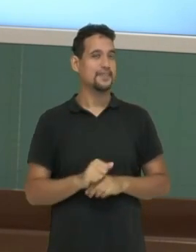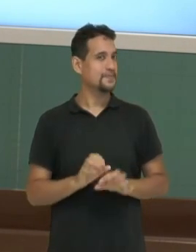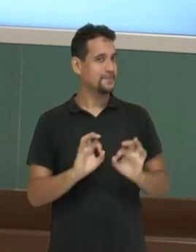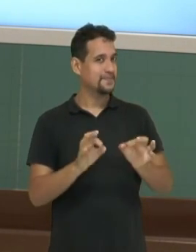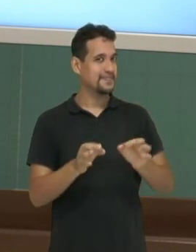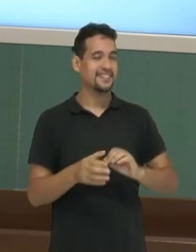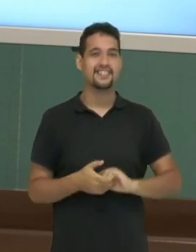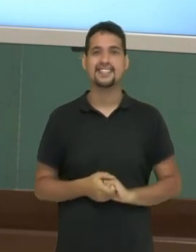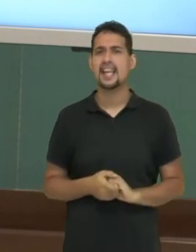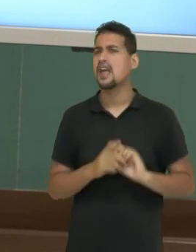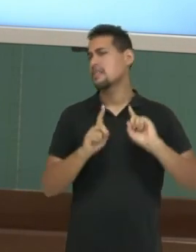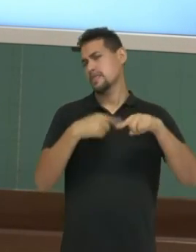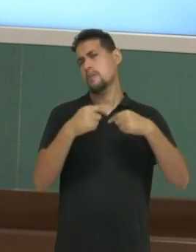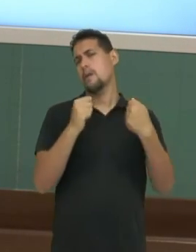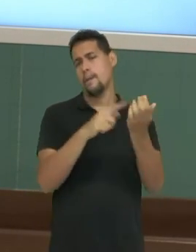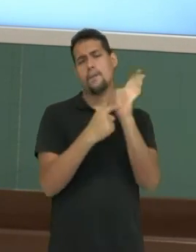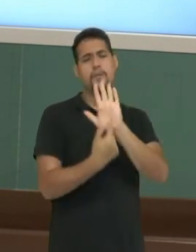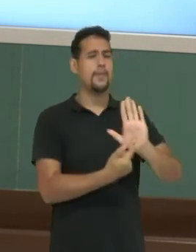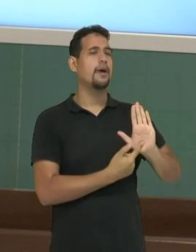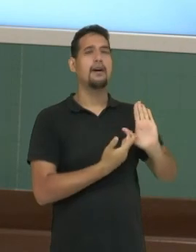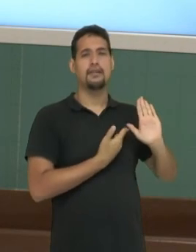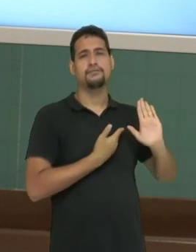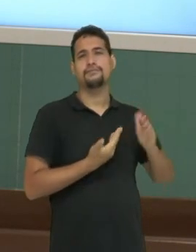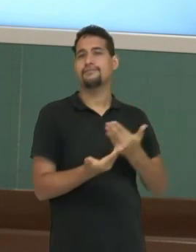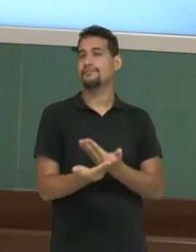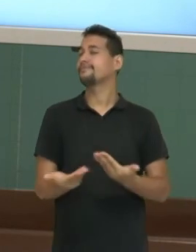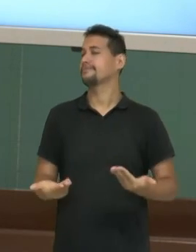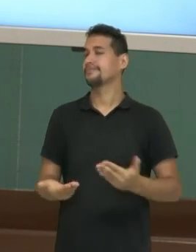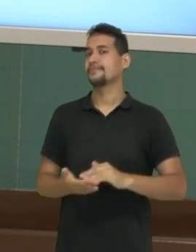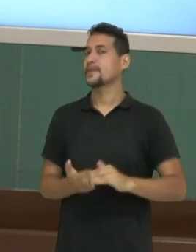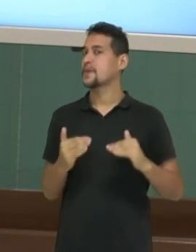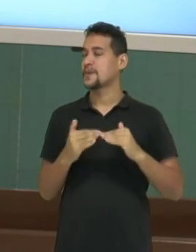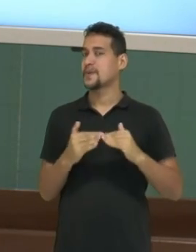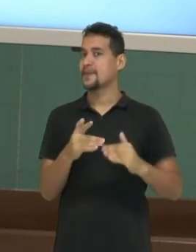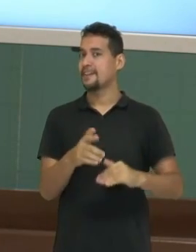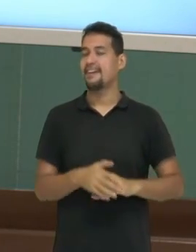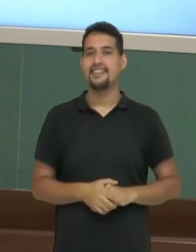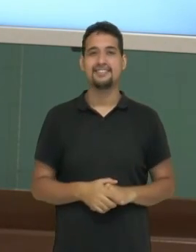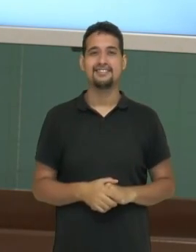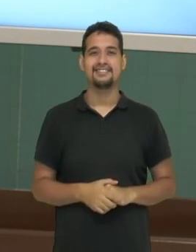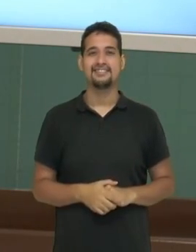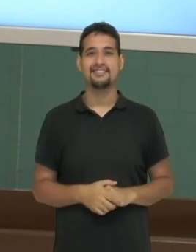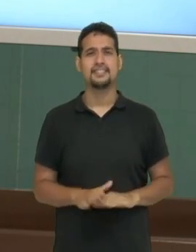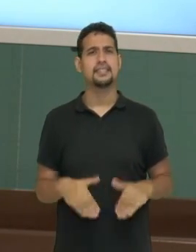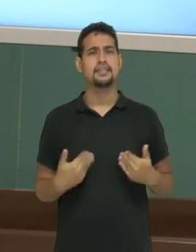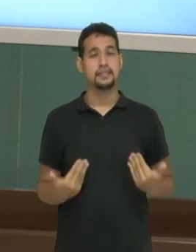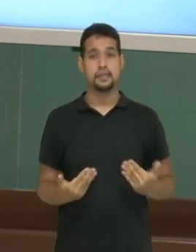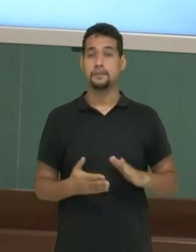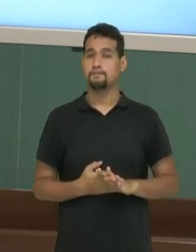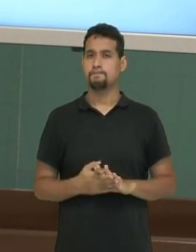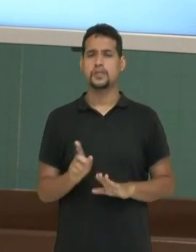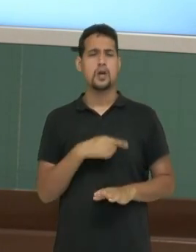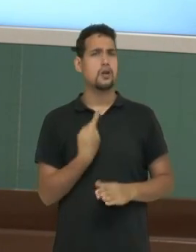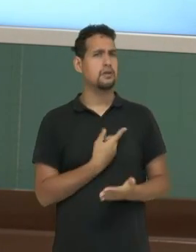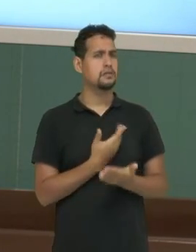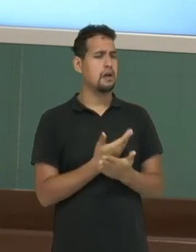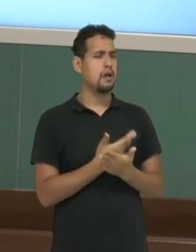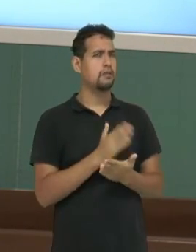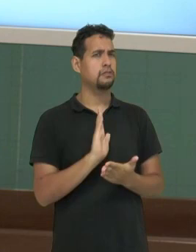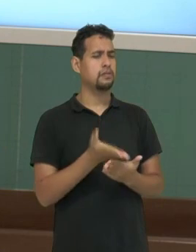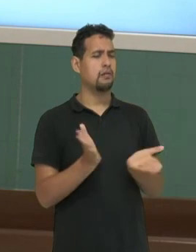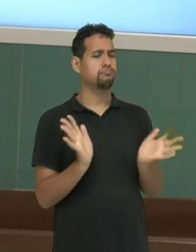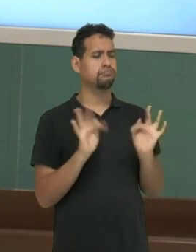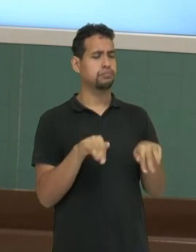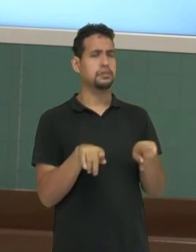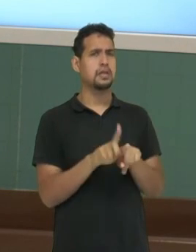certo? E depois vocês mostram para os colegas de vocês. De acordo? Então, chicos, nossa aula terminou.